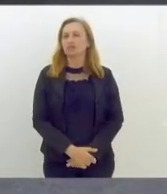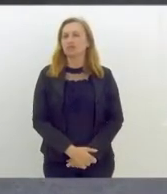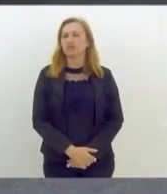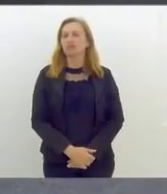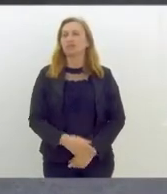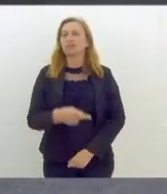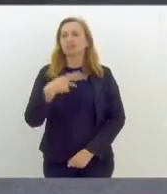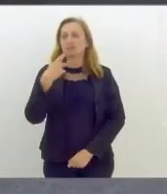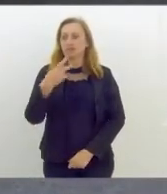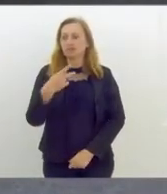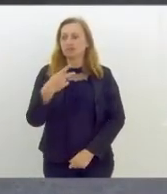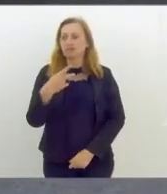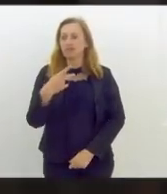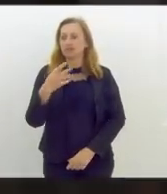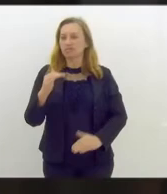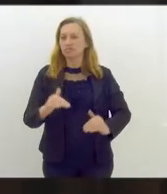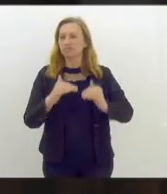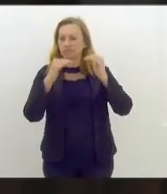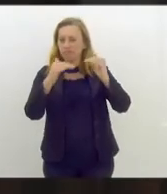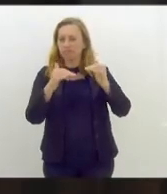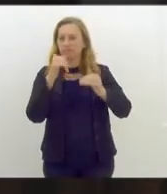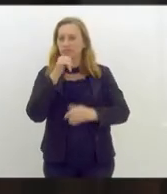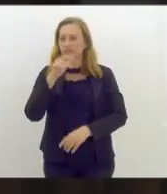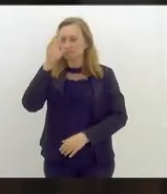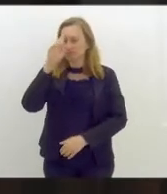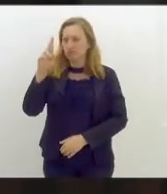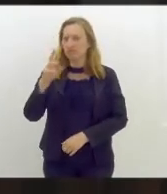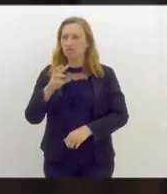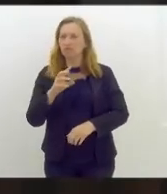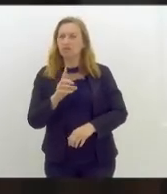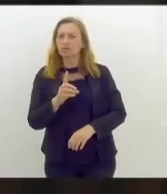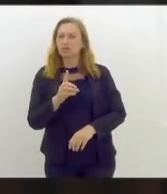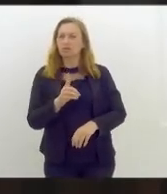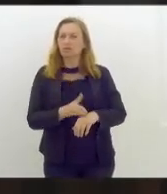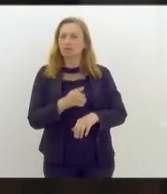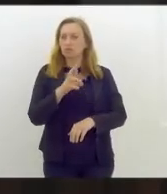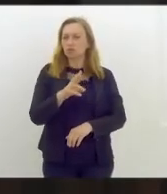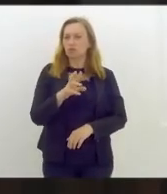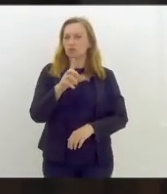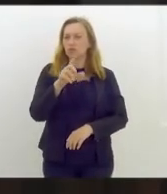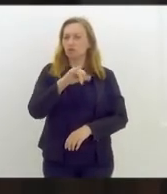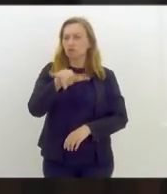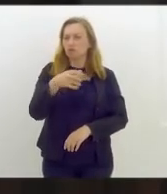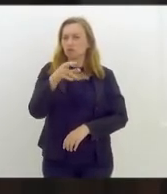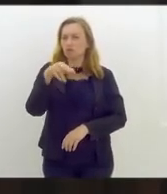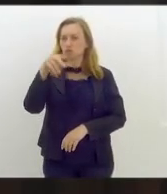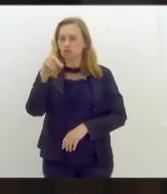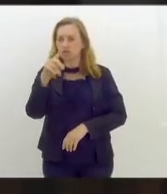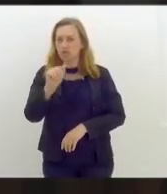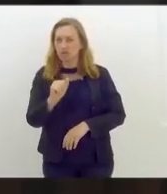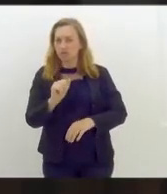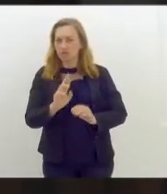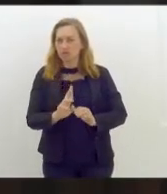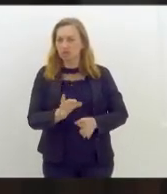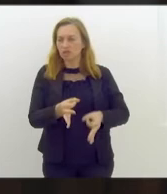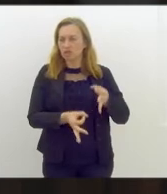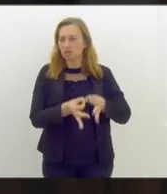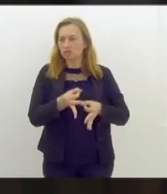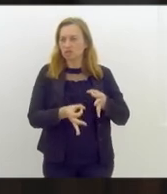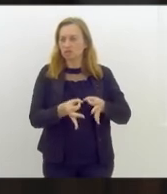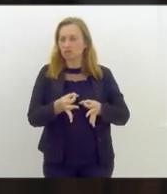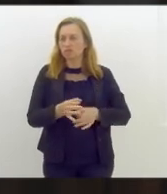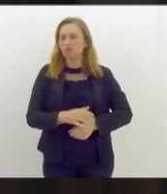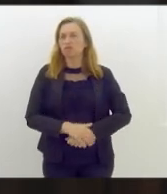Passo a palavra à excelentíssima senhora doutora Juliana Cardoso, juíza neste ato, representando a presidente da